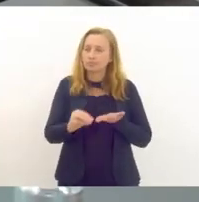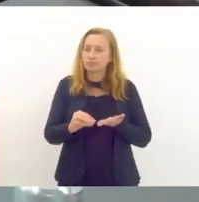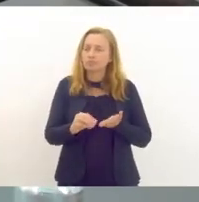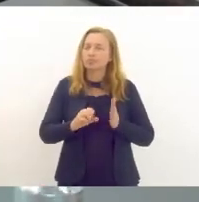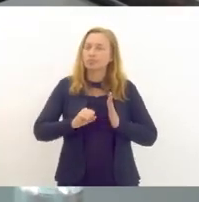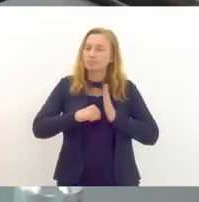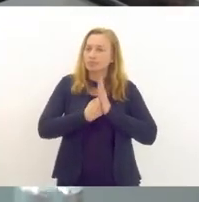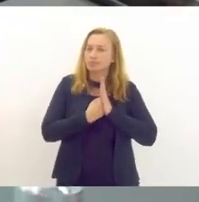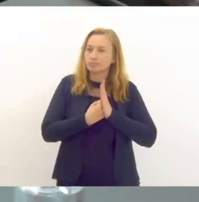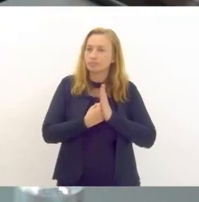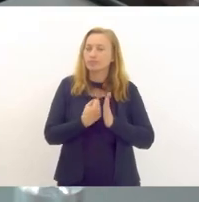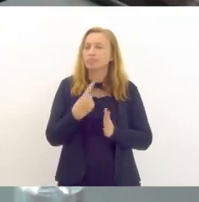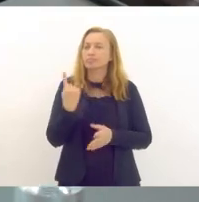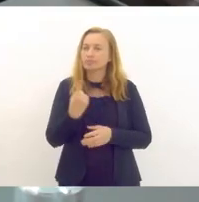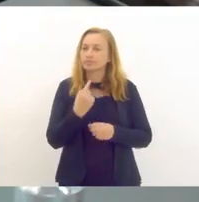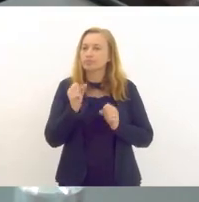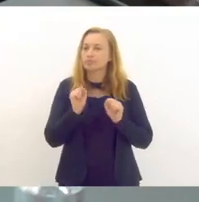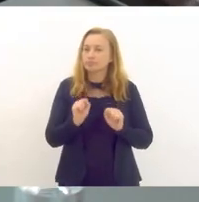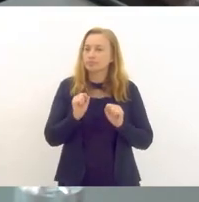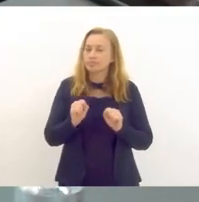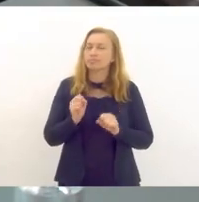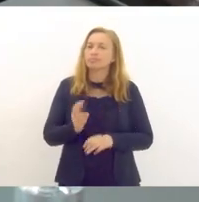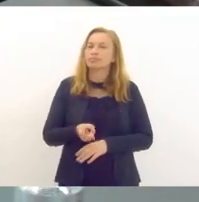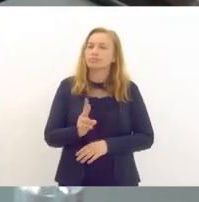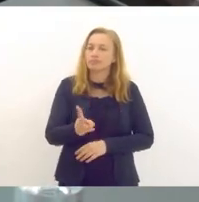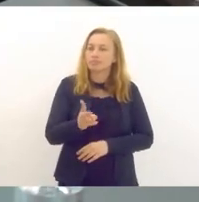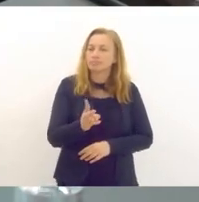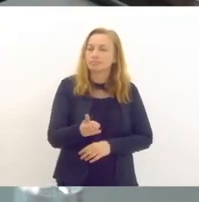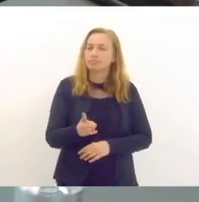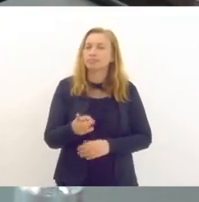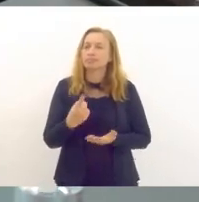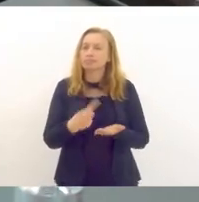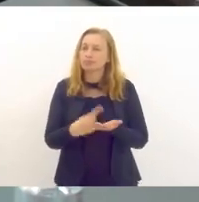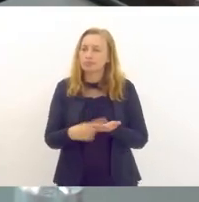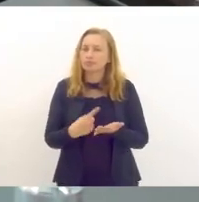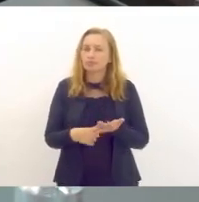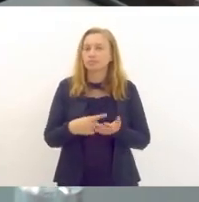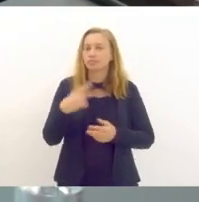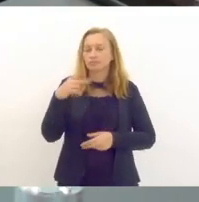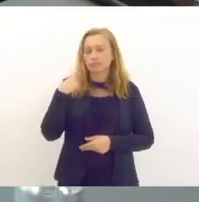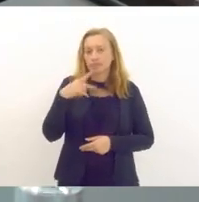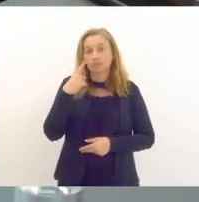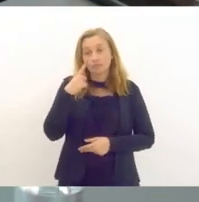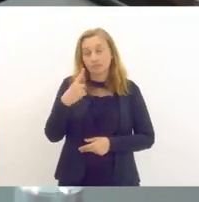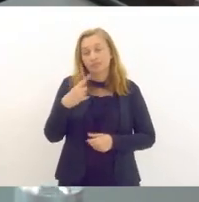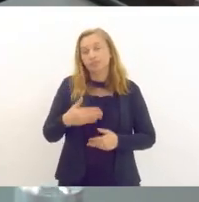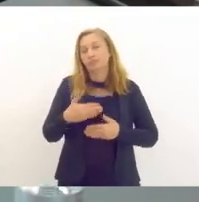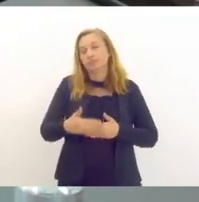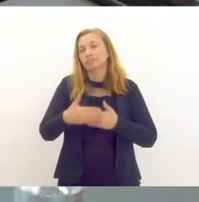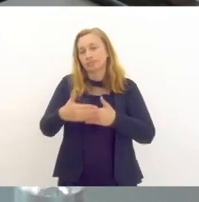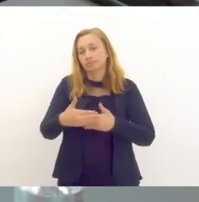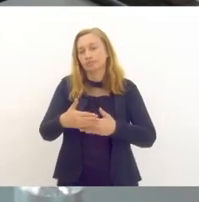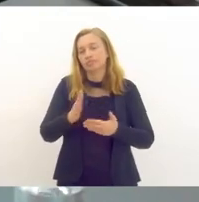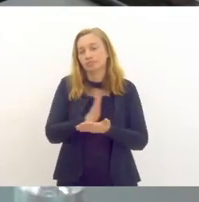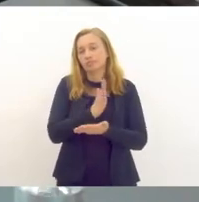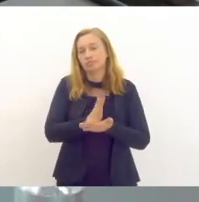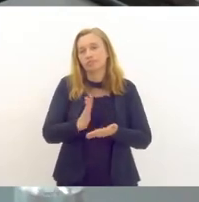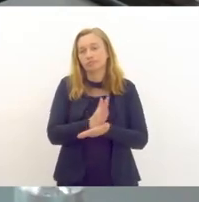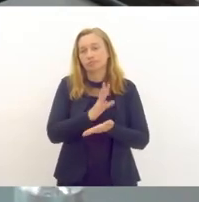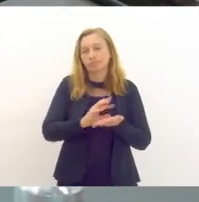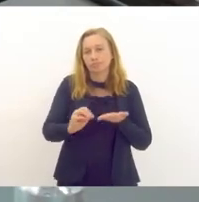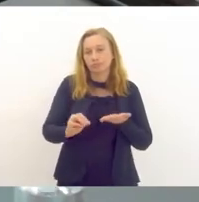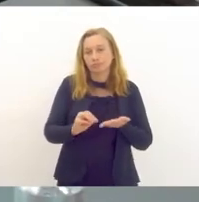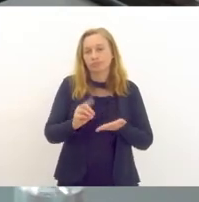e para a gente poder continuar nos acordos políticos para ver se avança em alguma pauta